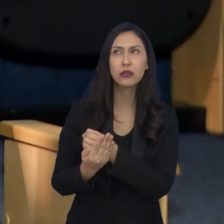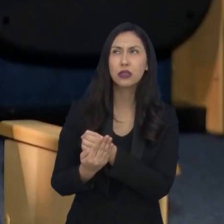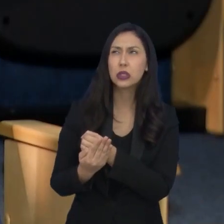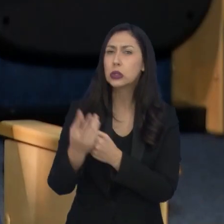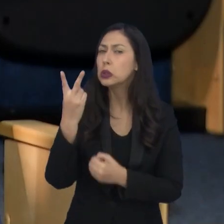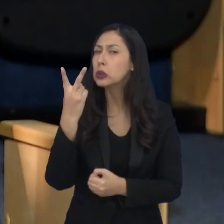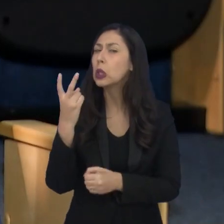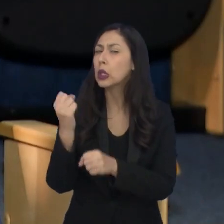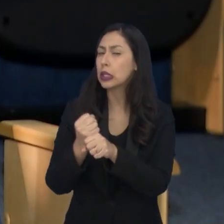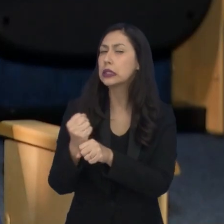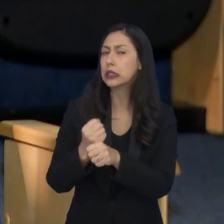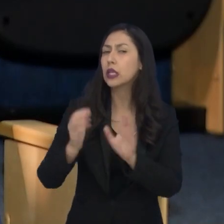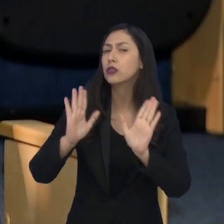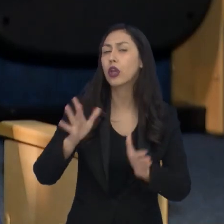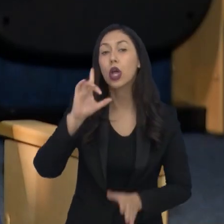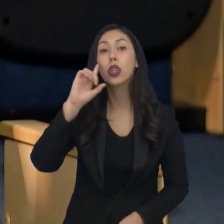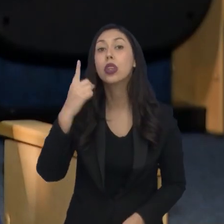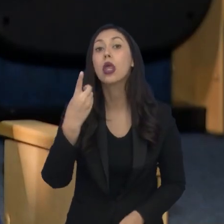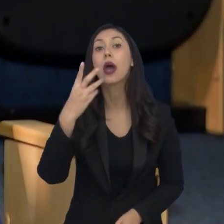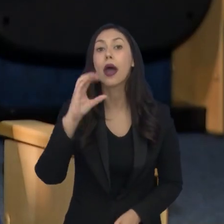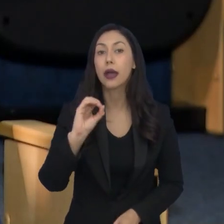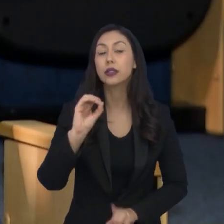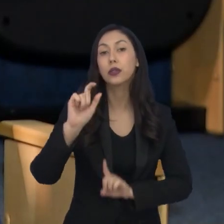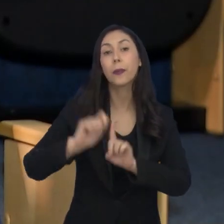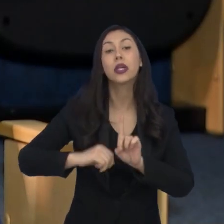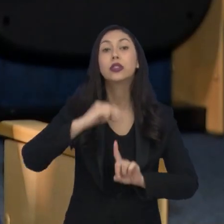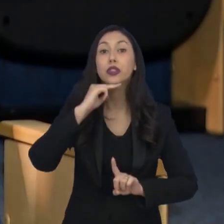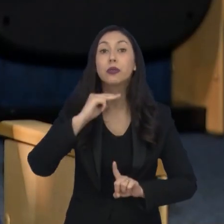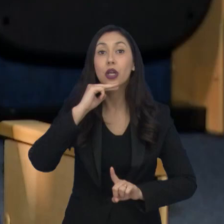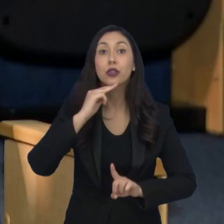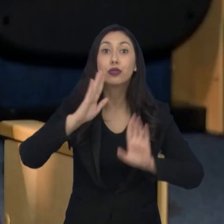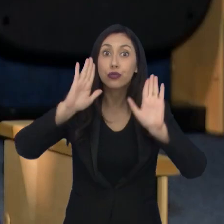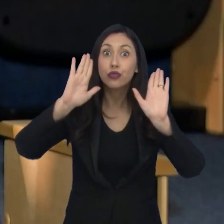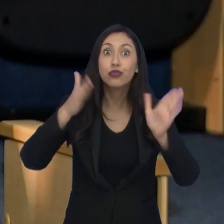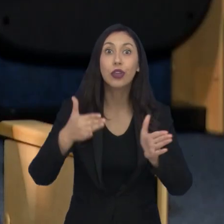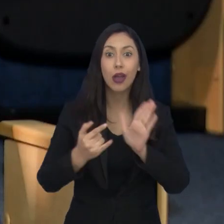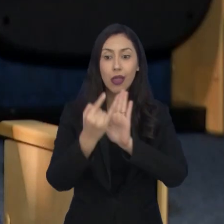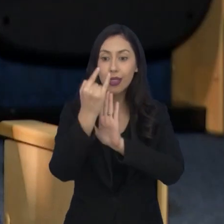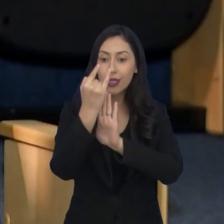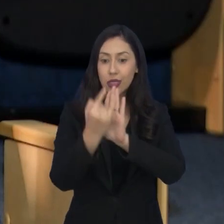agora em março, dia 10 de março, fez 1 ano que eu recebi